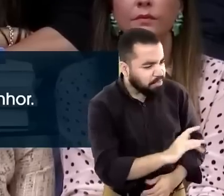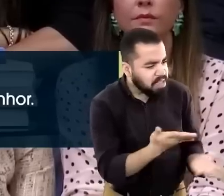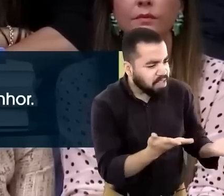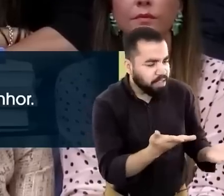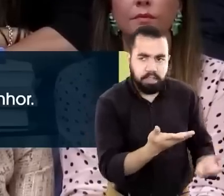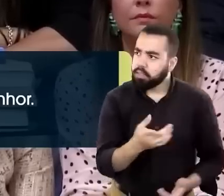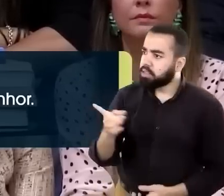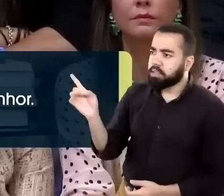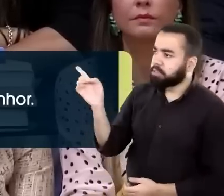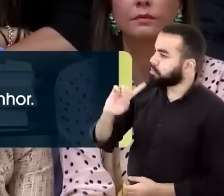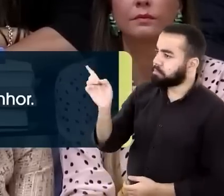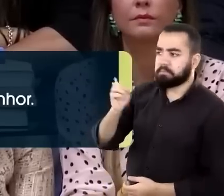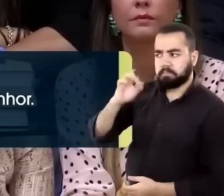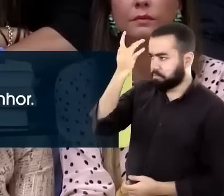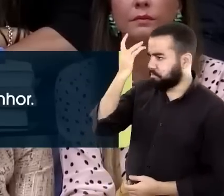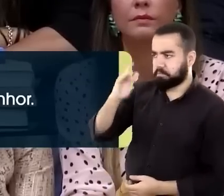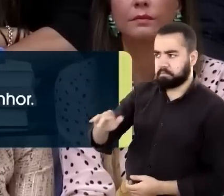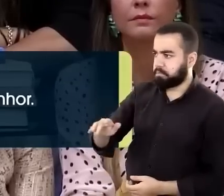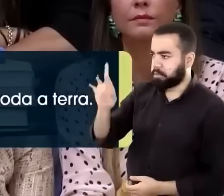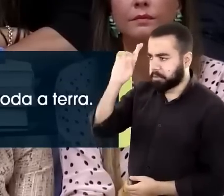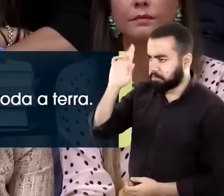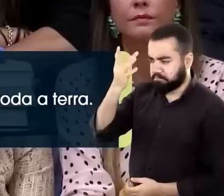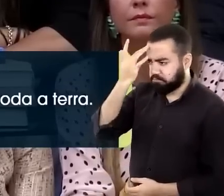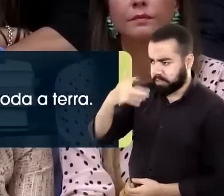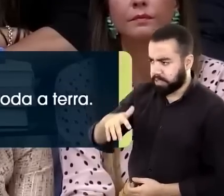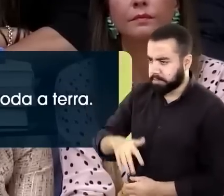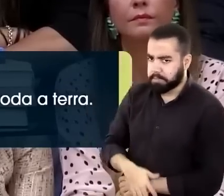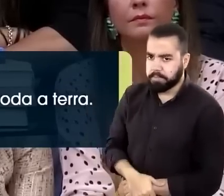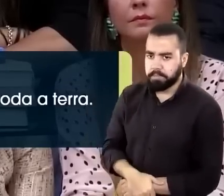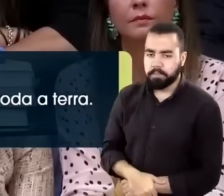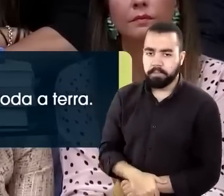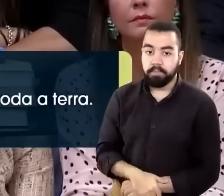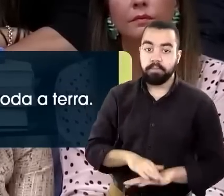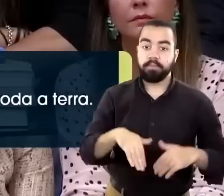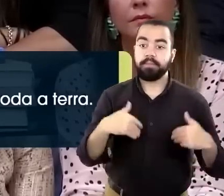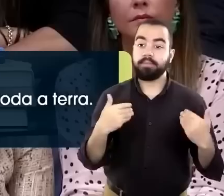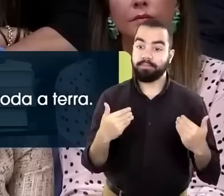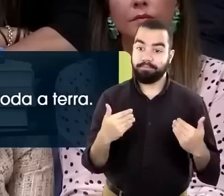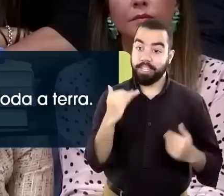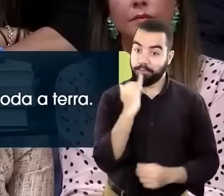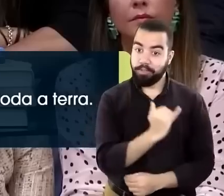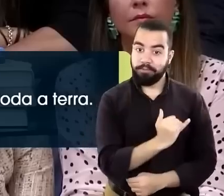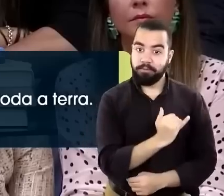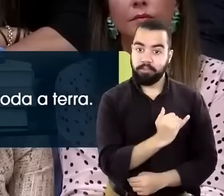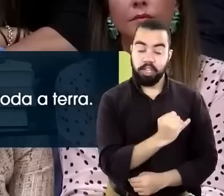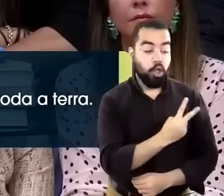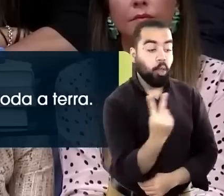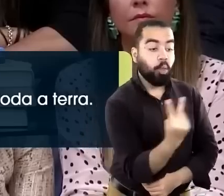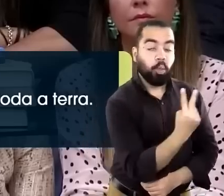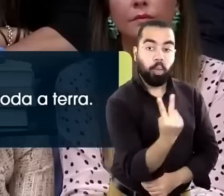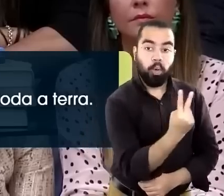que é isto? Eu disse, não, meu senhor. Então ele disse, são os dois